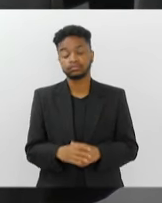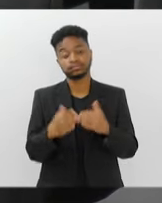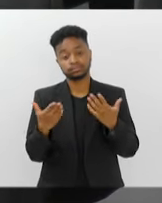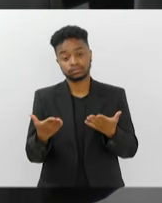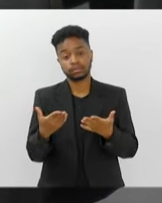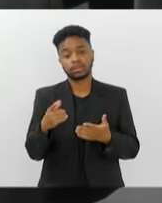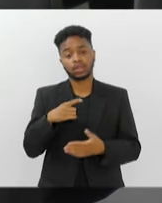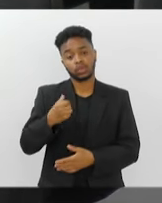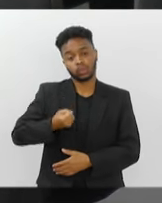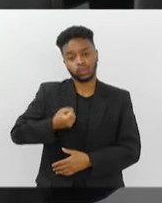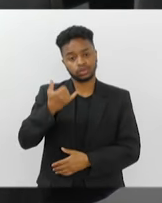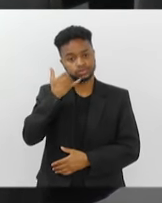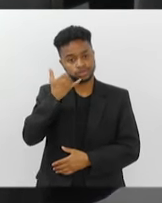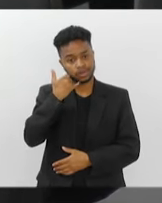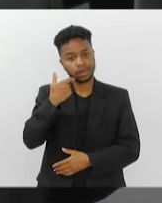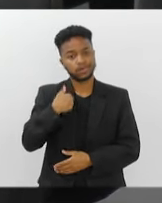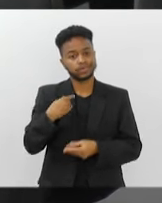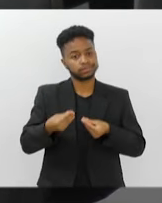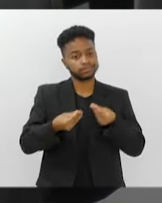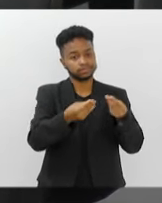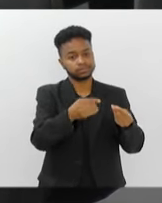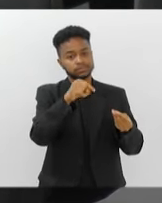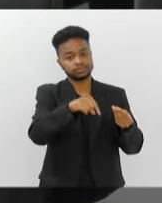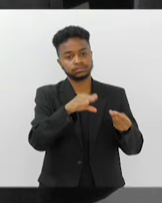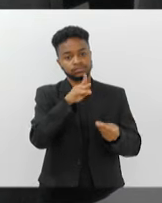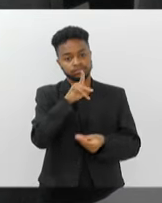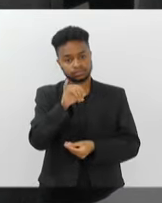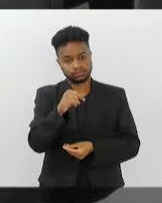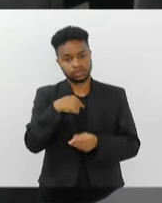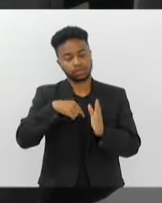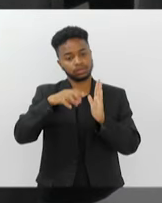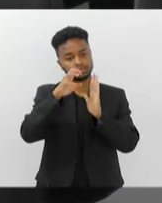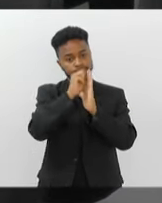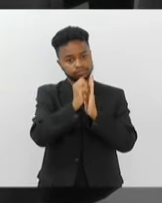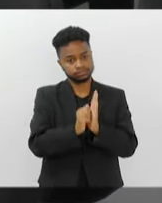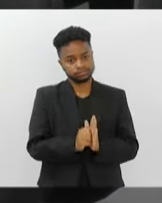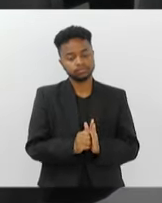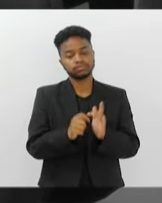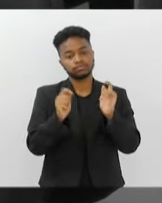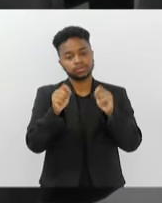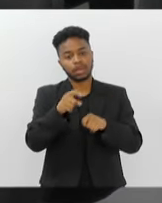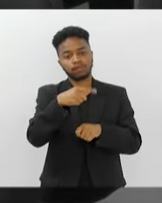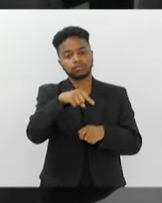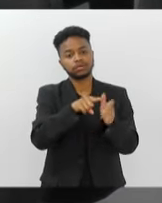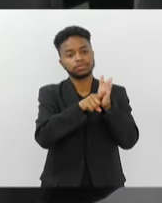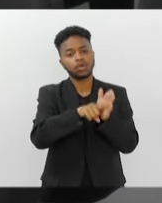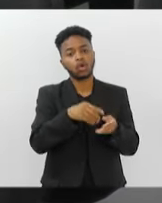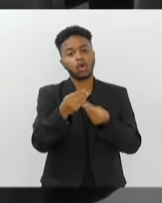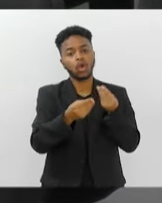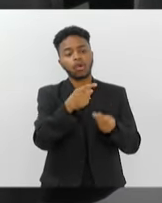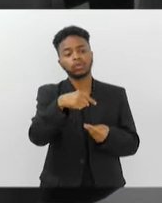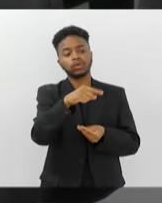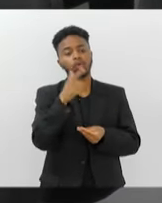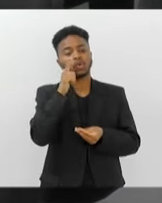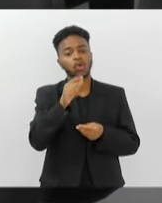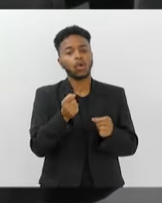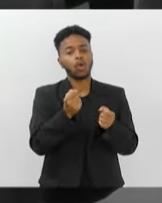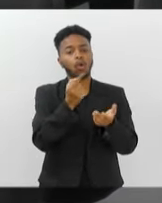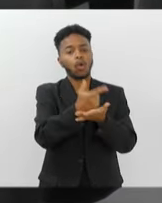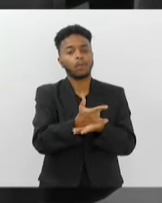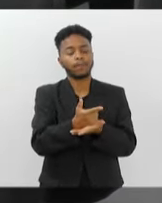telefone eu vou estar encaminhando paraa CPI por escrito para que possa fazer uma investigação como é que esse pessoal tá com com com